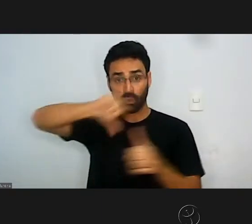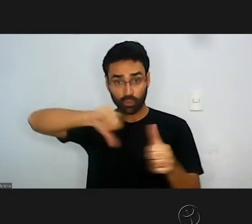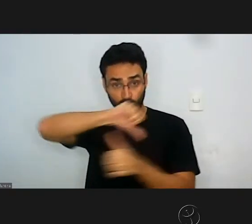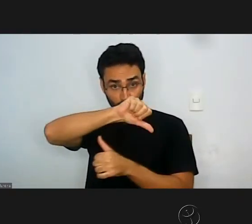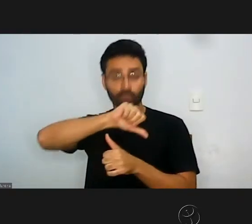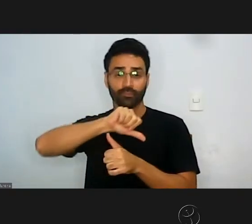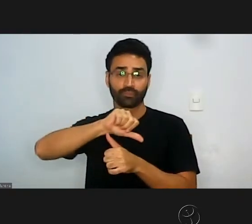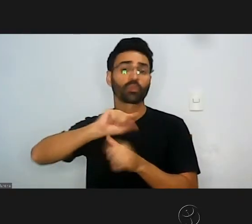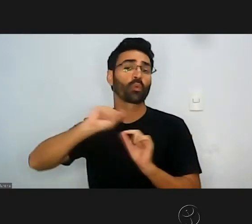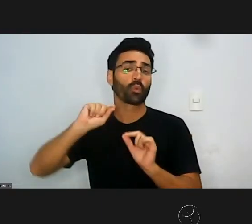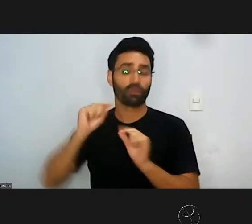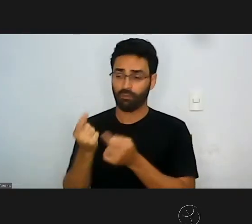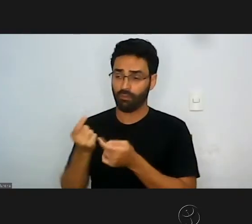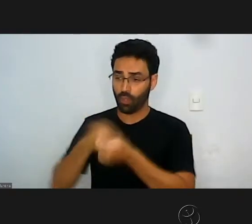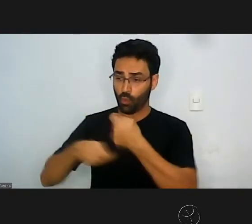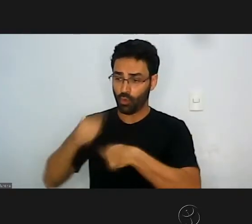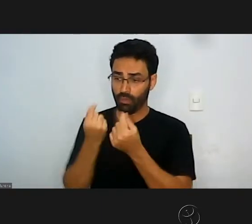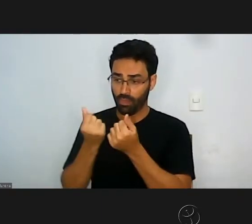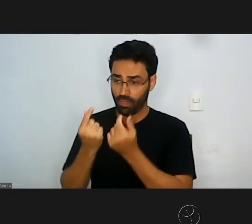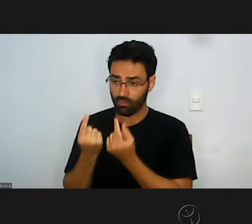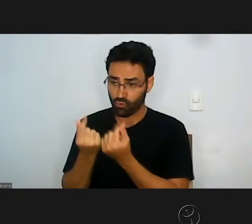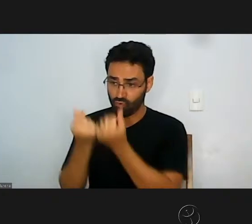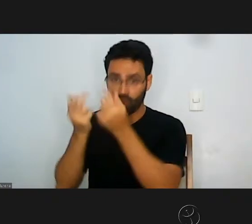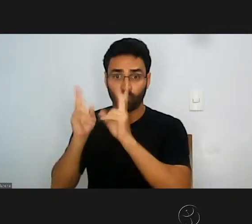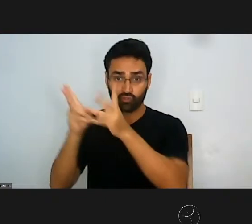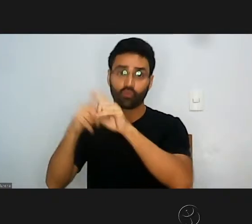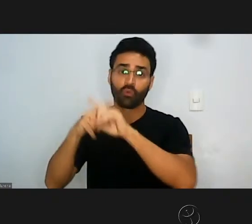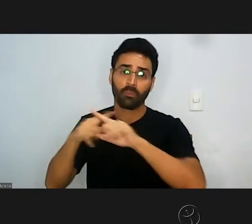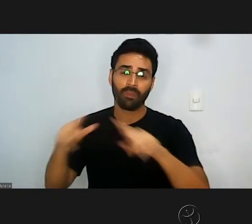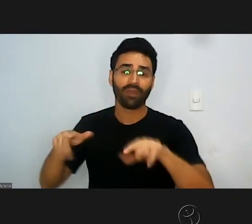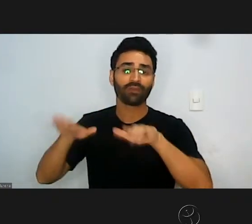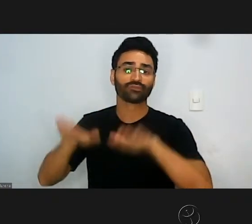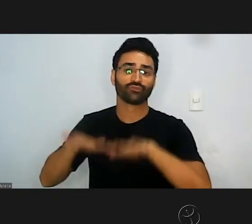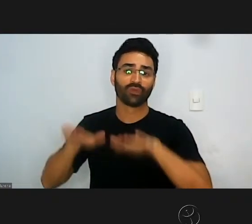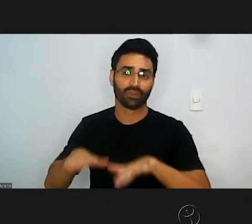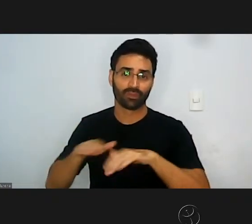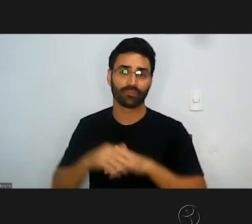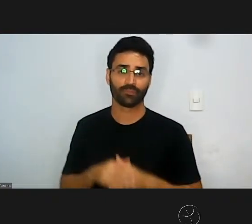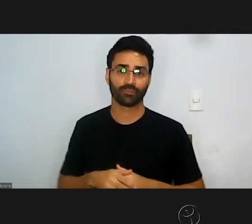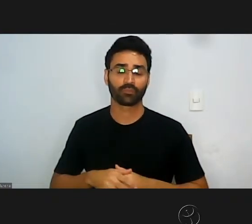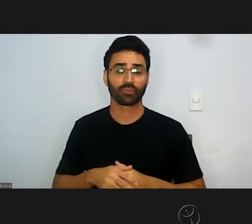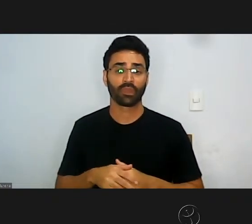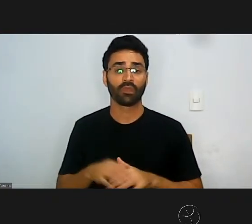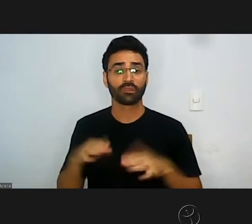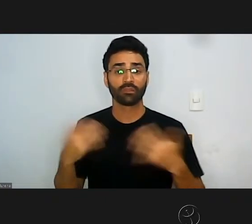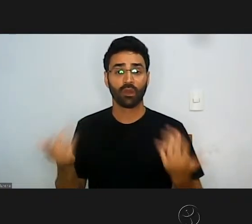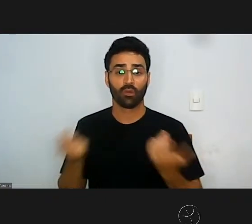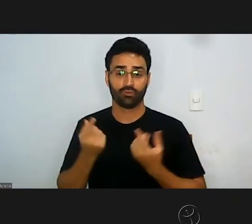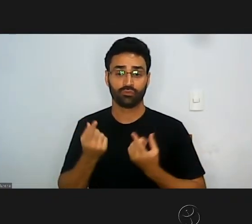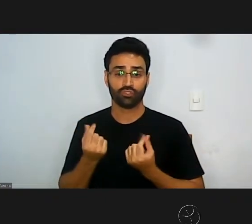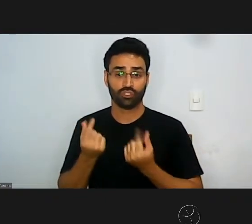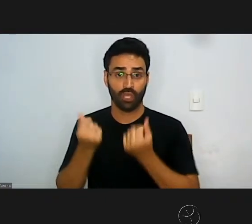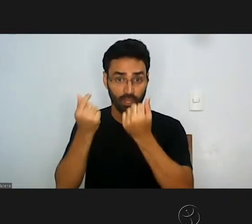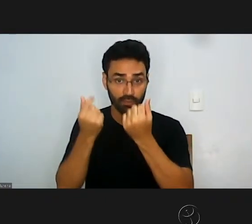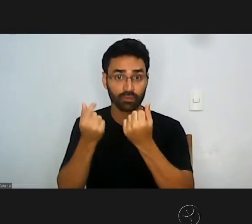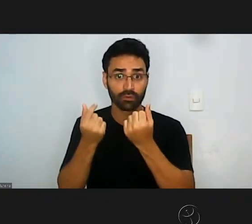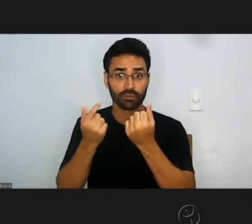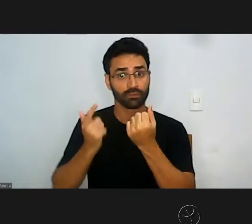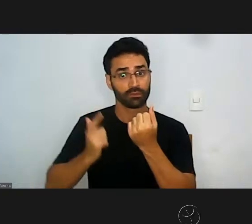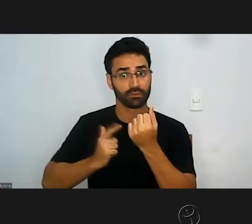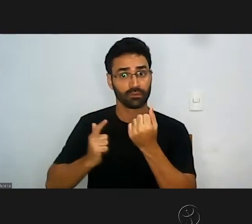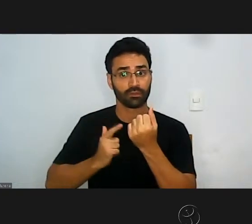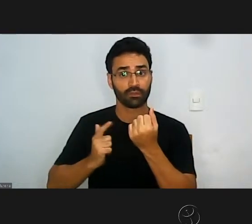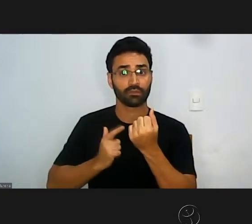continuou, porém mais lentamente. A riqueza produzida fluiu para